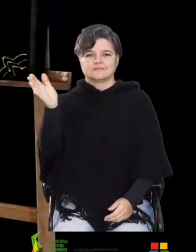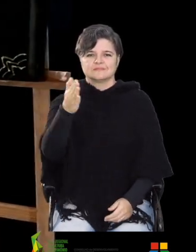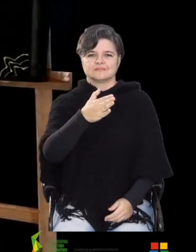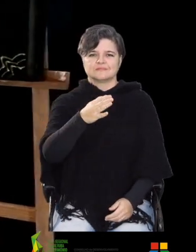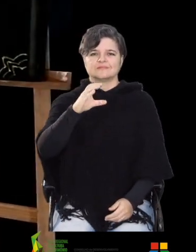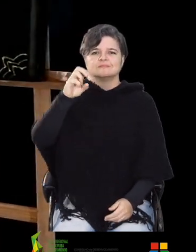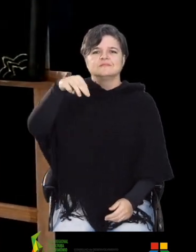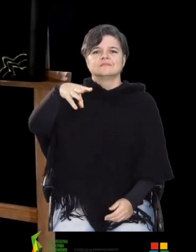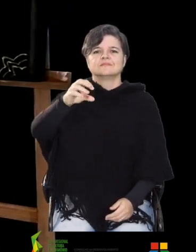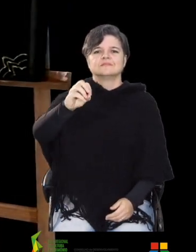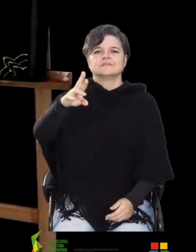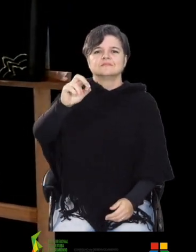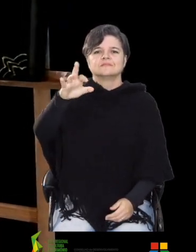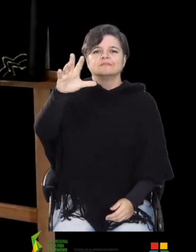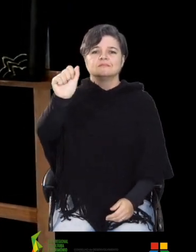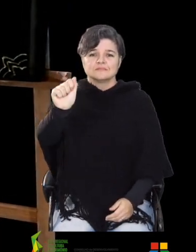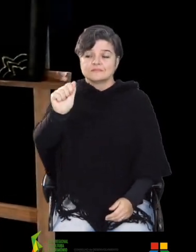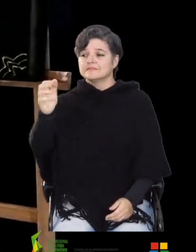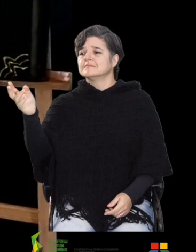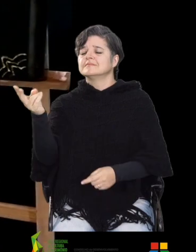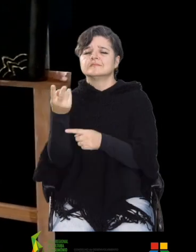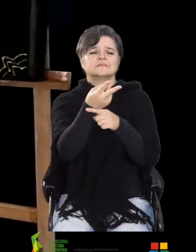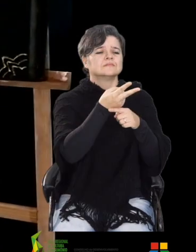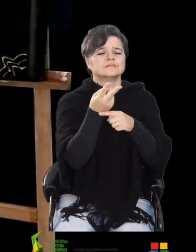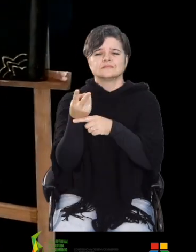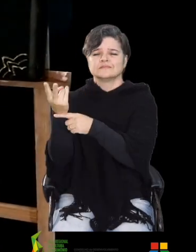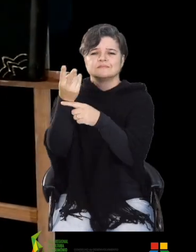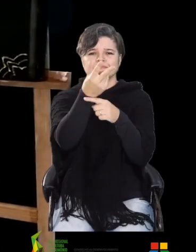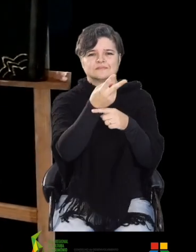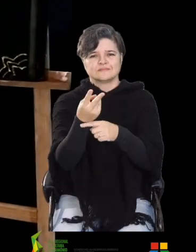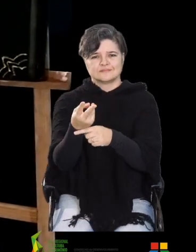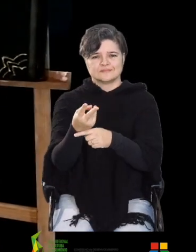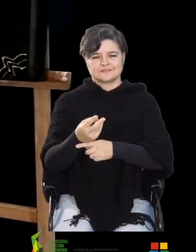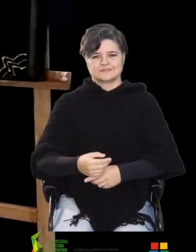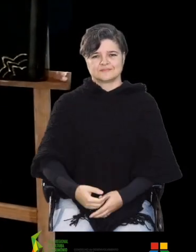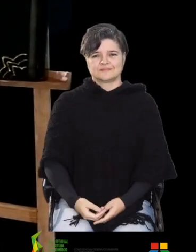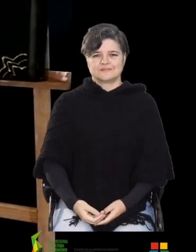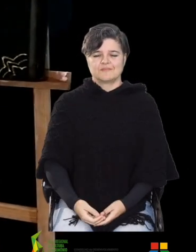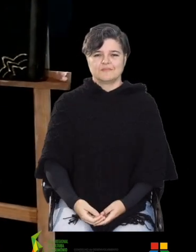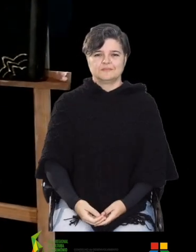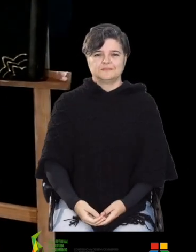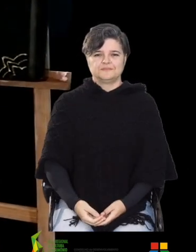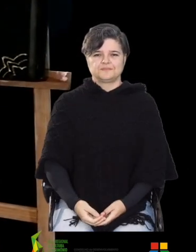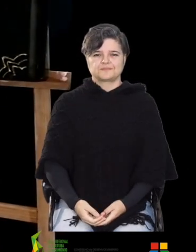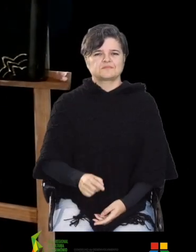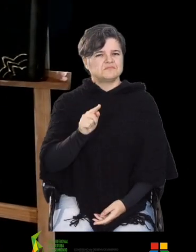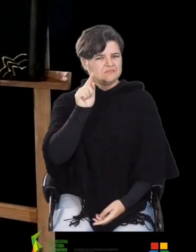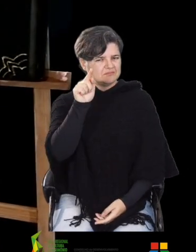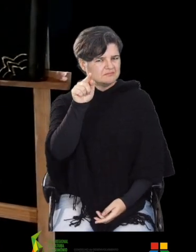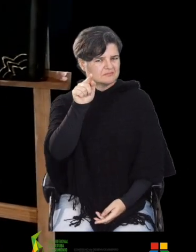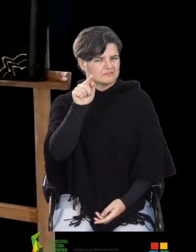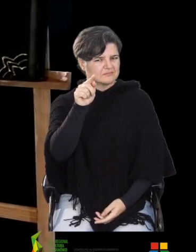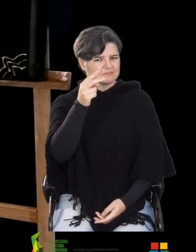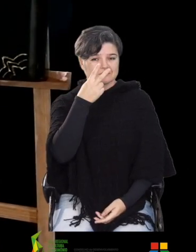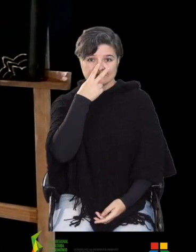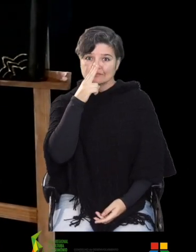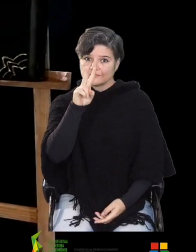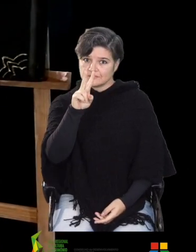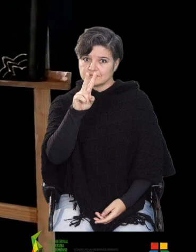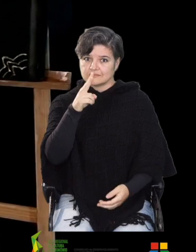morena oi cadê vocês oi alguém aí viu a clara e a